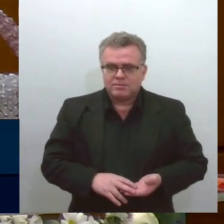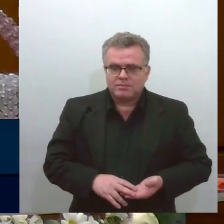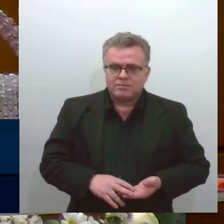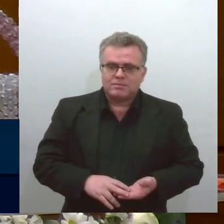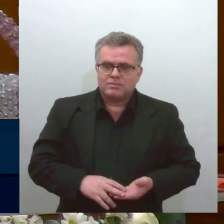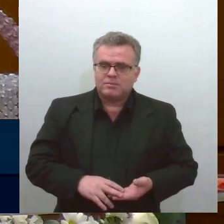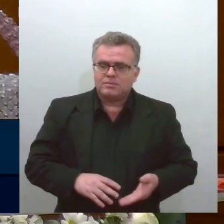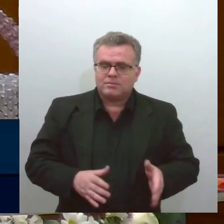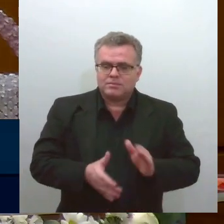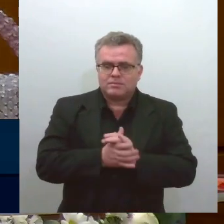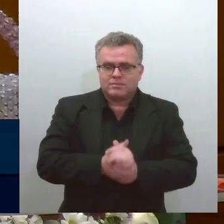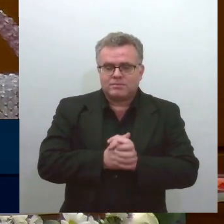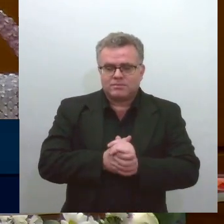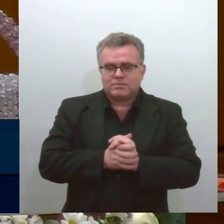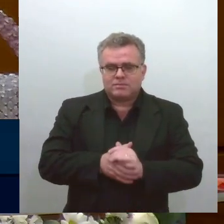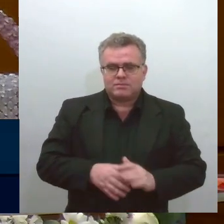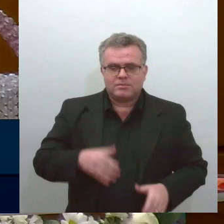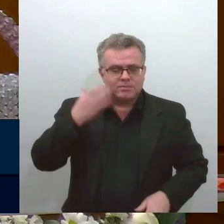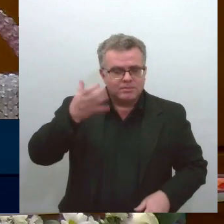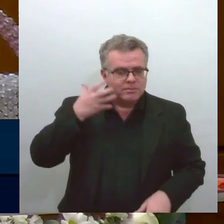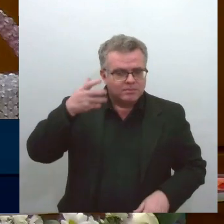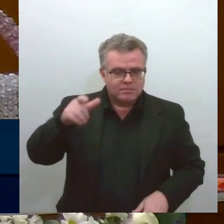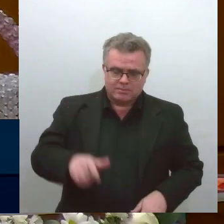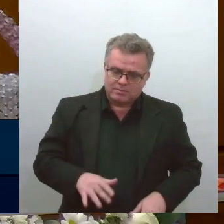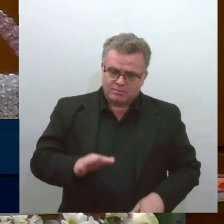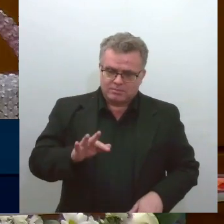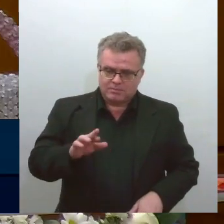radialista Francisco Pereira, né, que é